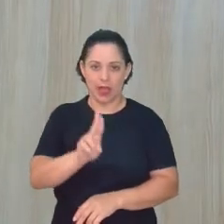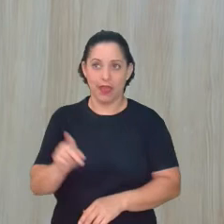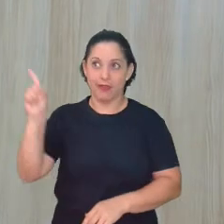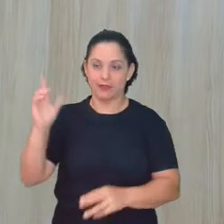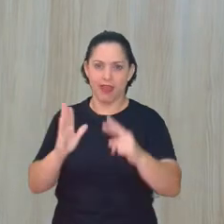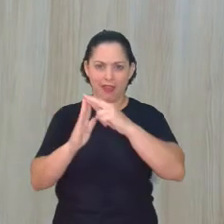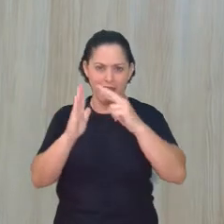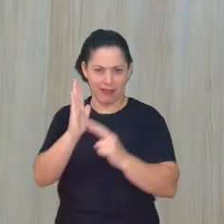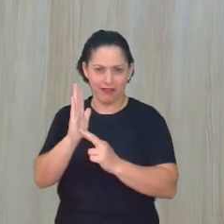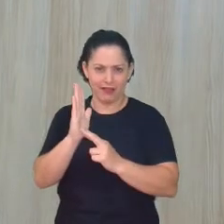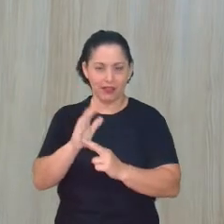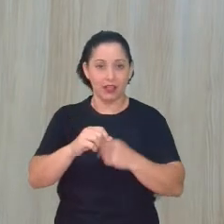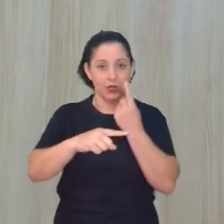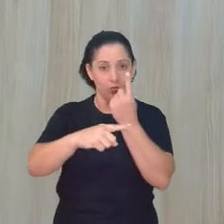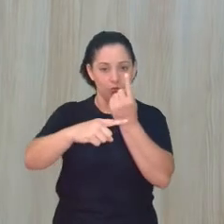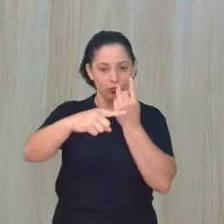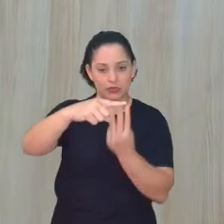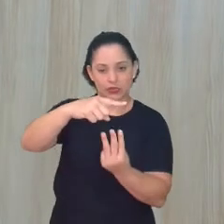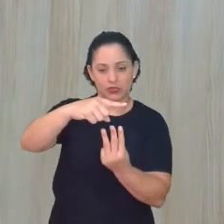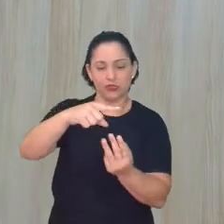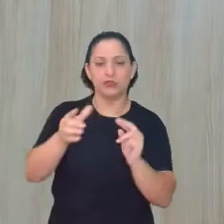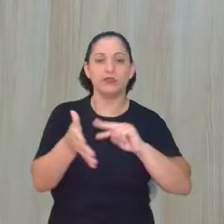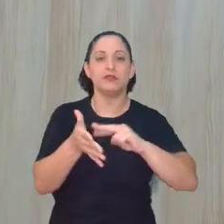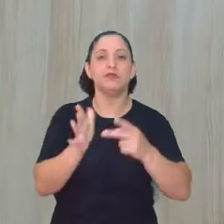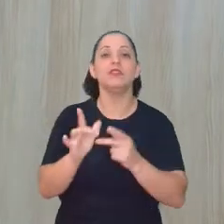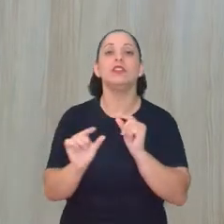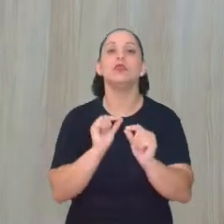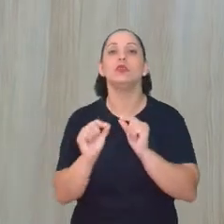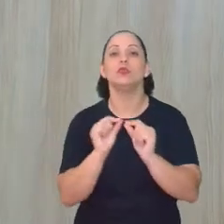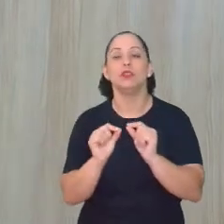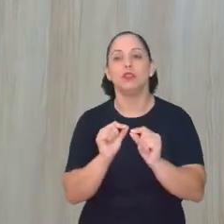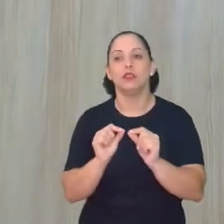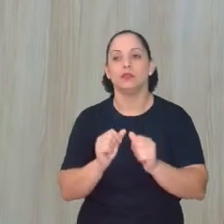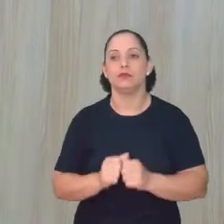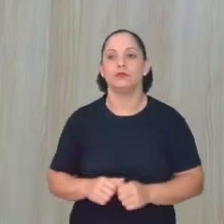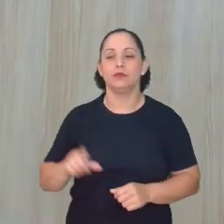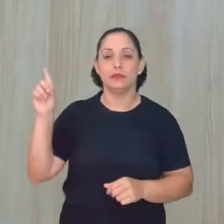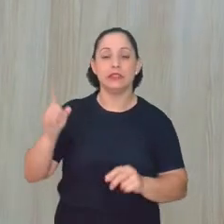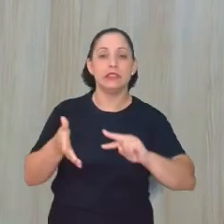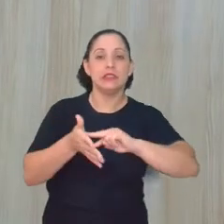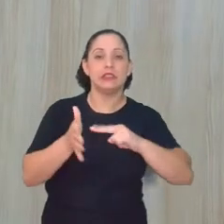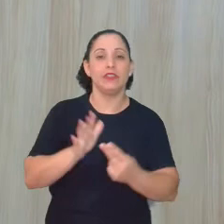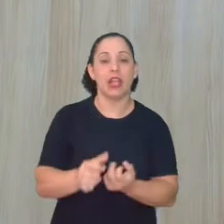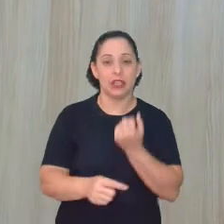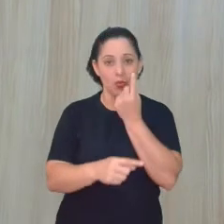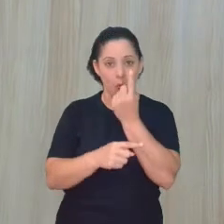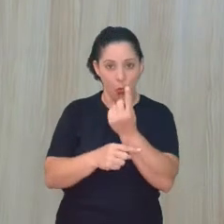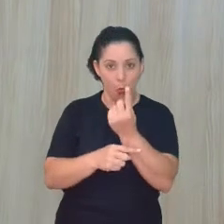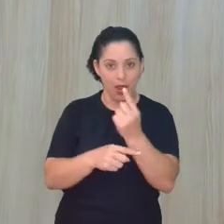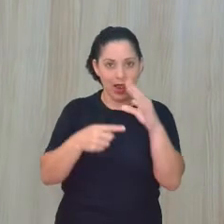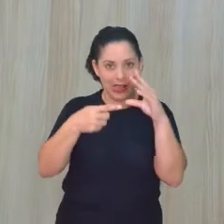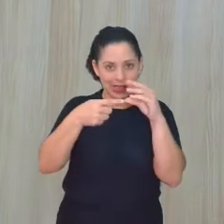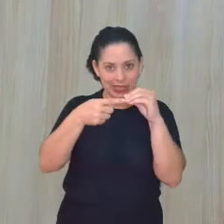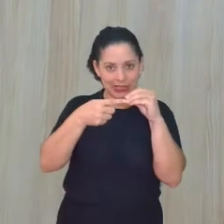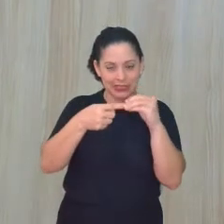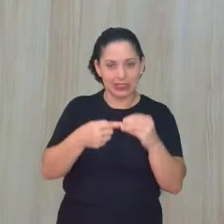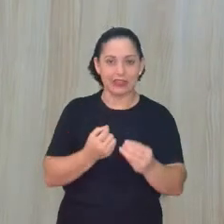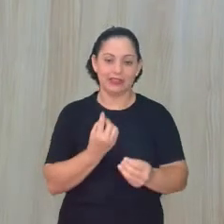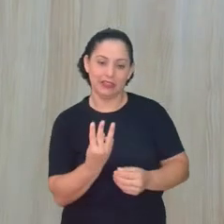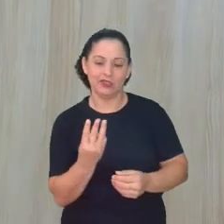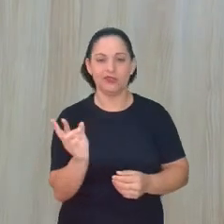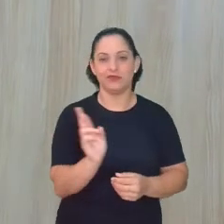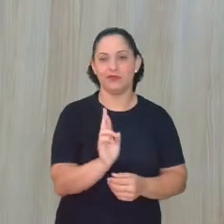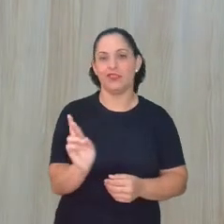1 está para 3, o que é que eu quero dizer? Eu quero dizer que uma caneta, ela custa quanto?